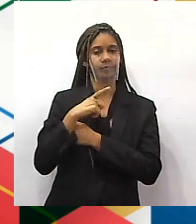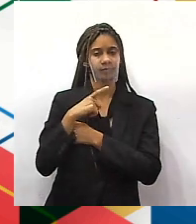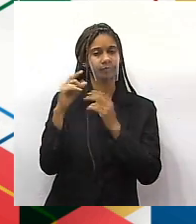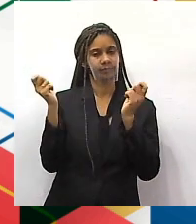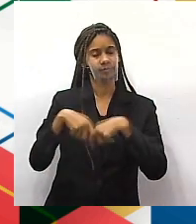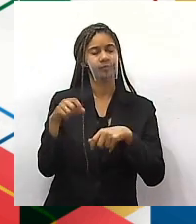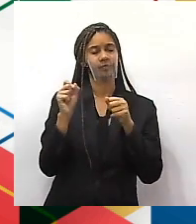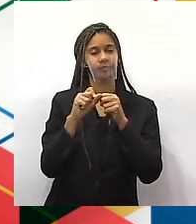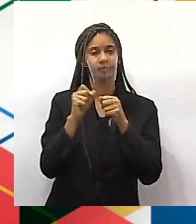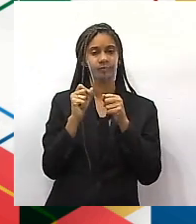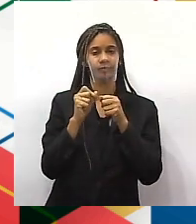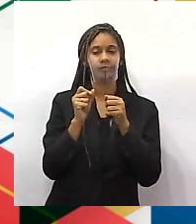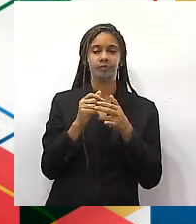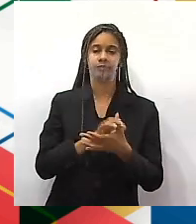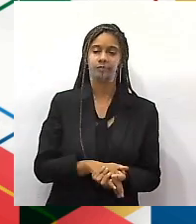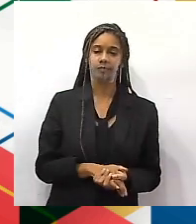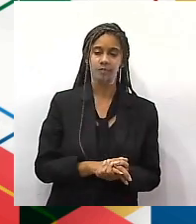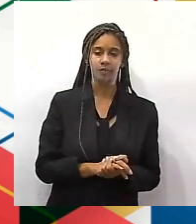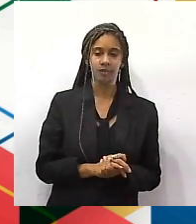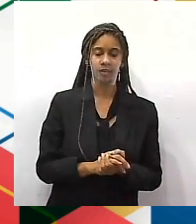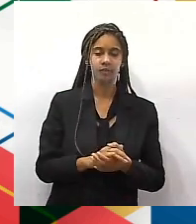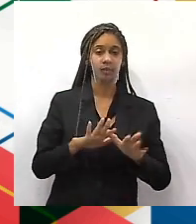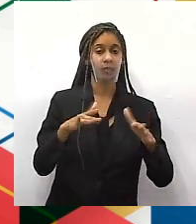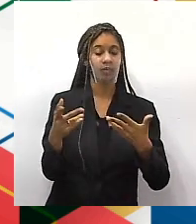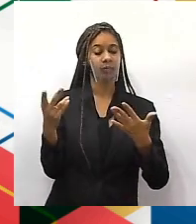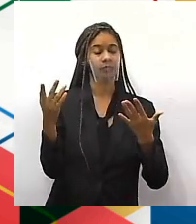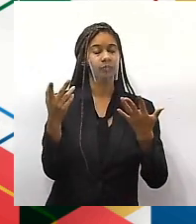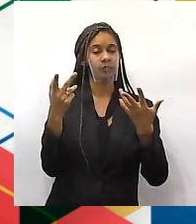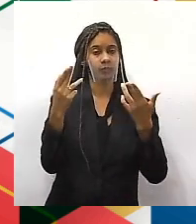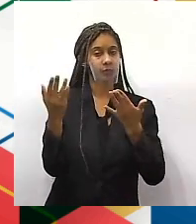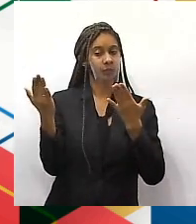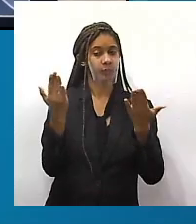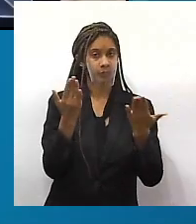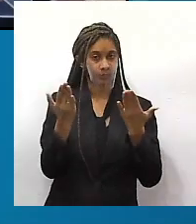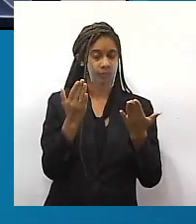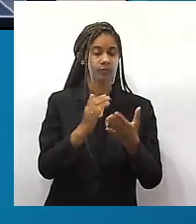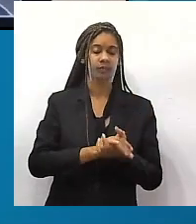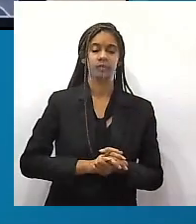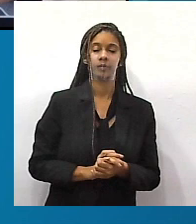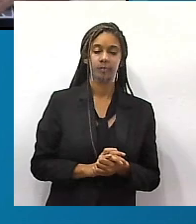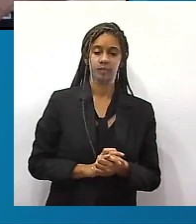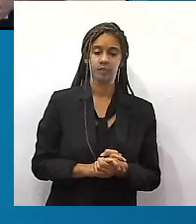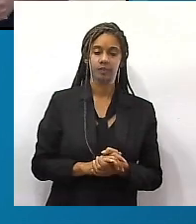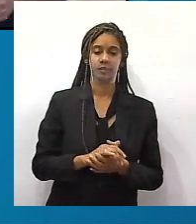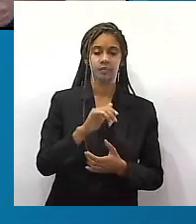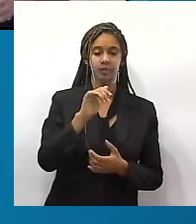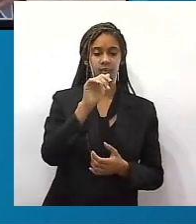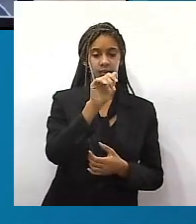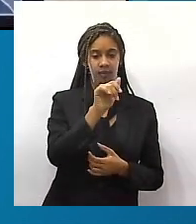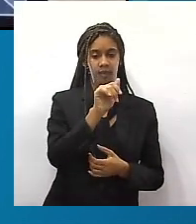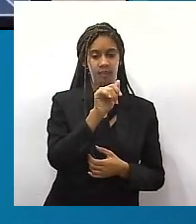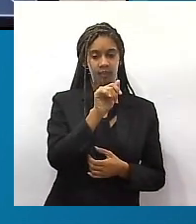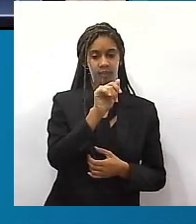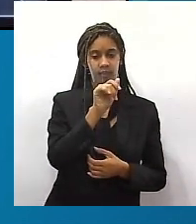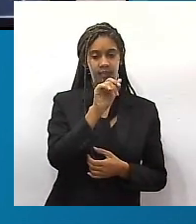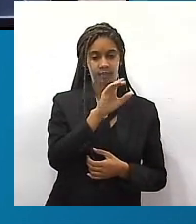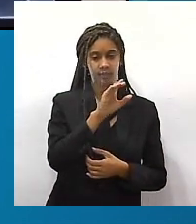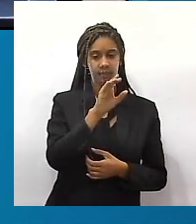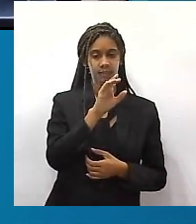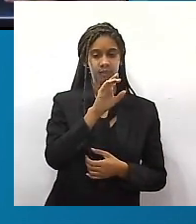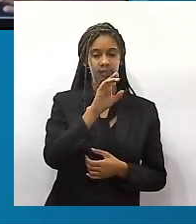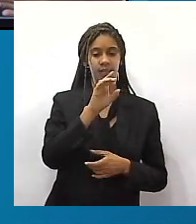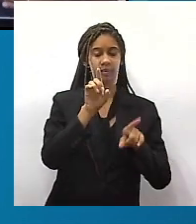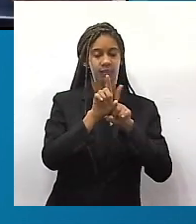fazendo a proporção. Aí tem ali AB está para DE, assim como AC está para DF. Você tem também